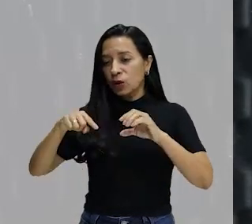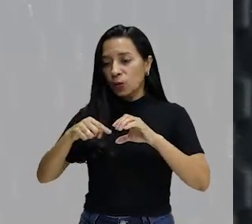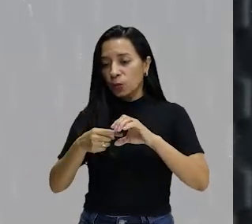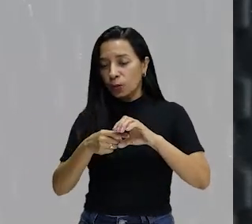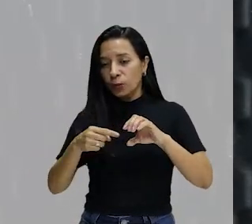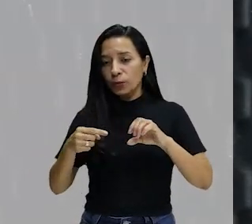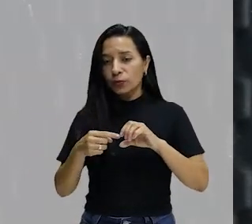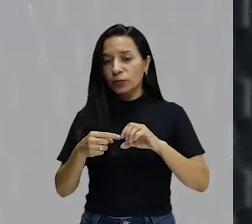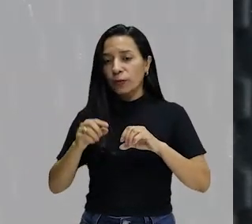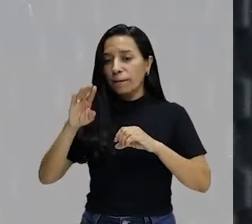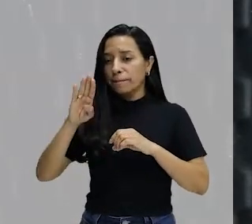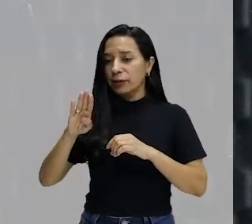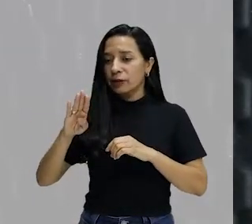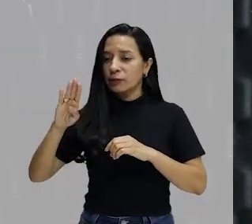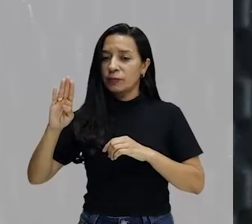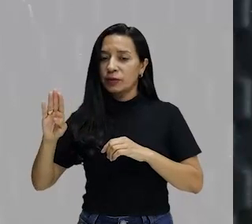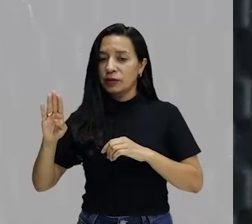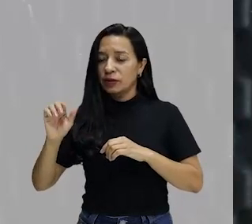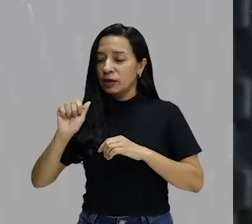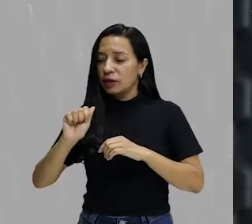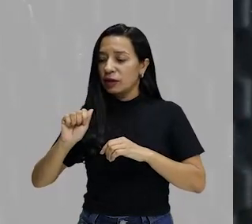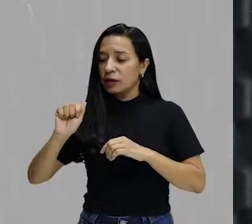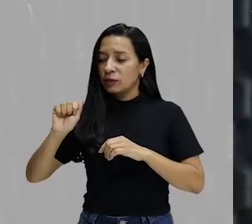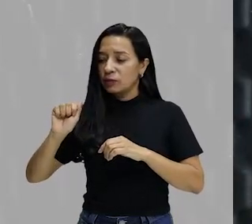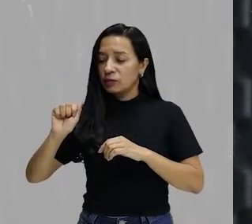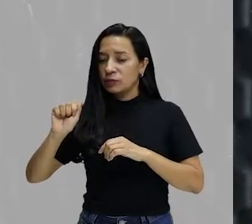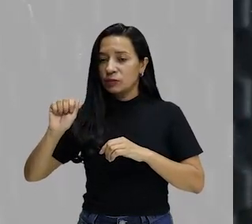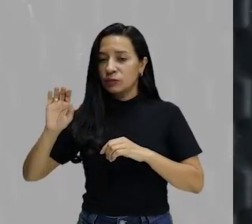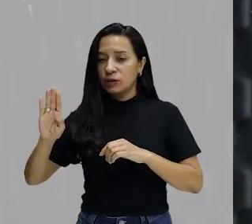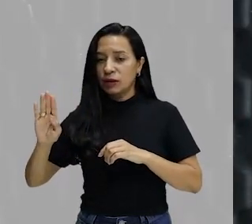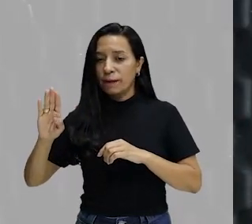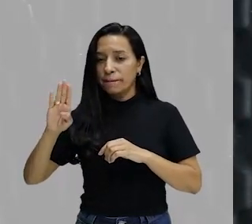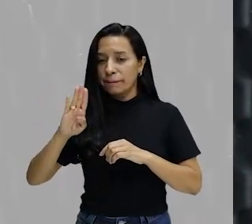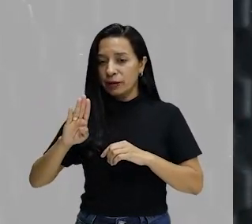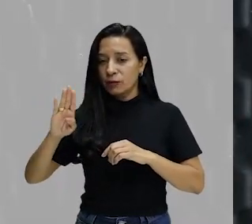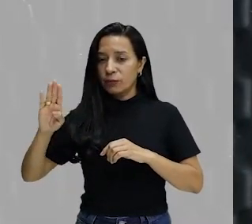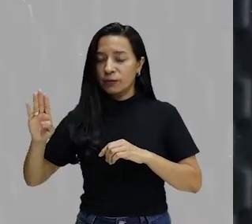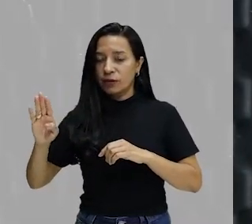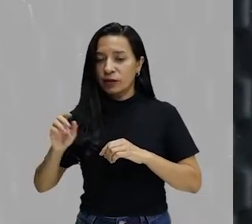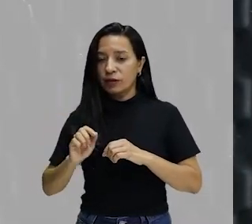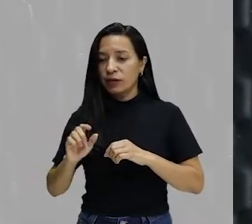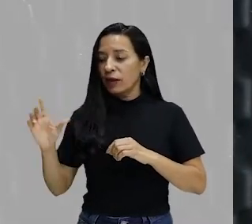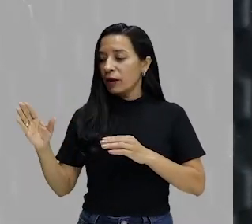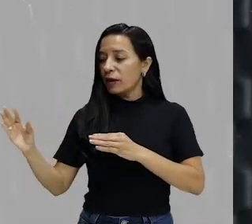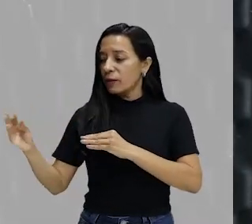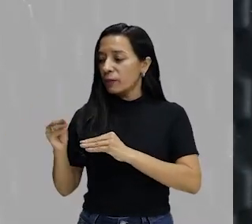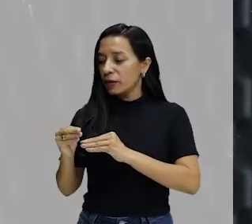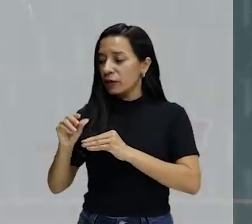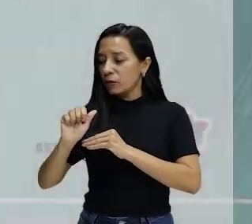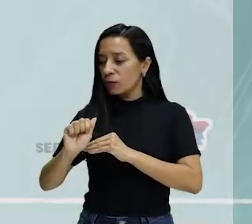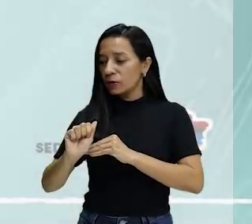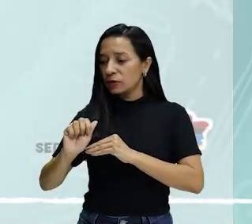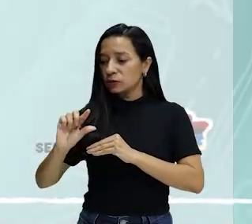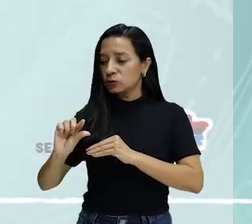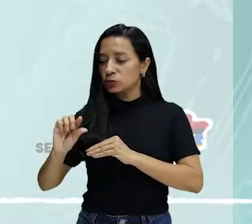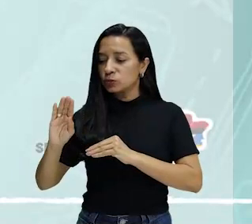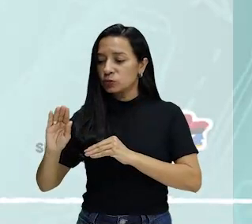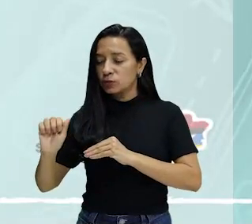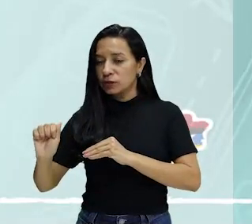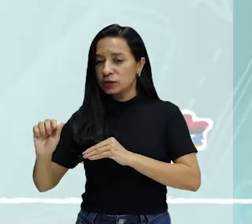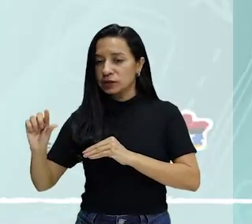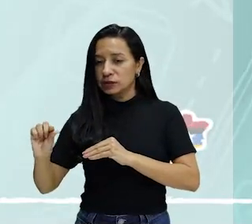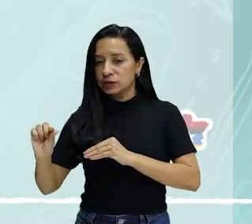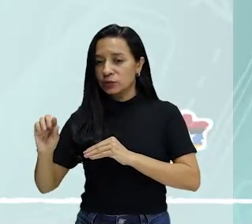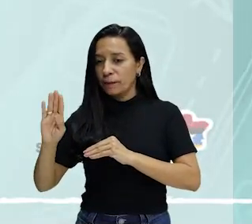com A e B com B. Então, eu vou pegar o Azão daqui com o Azinho daqui. Vai gerar um